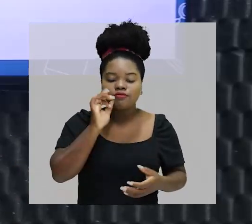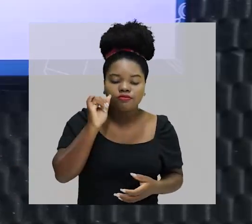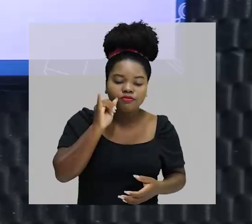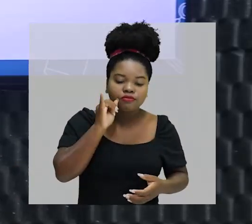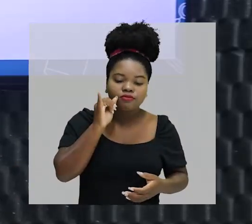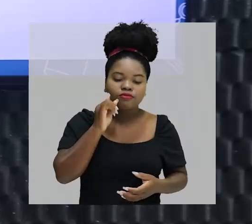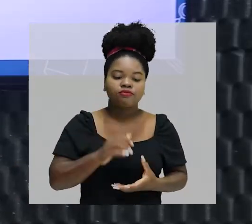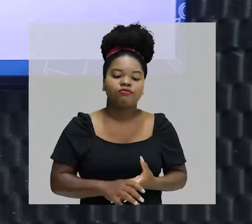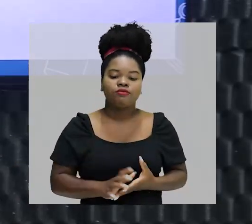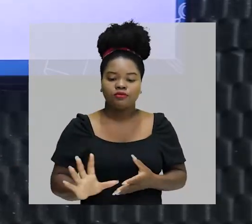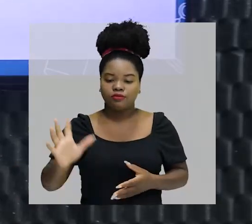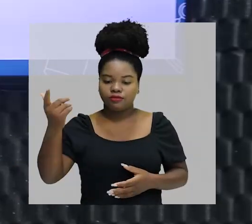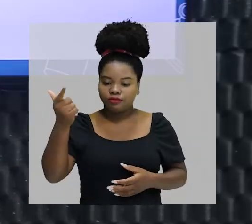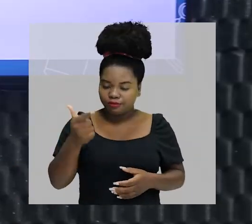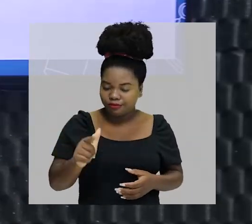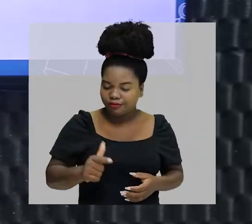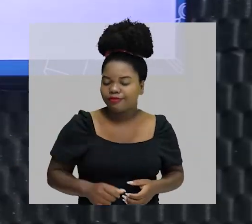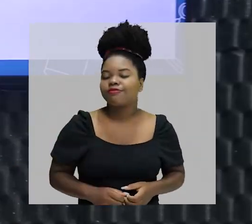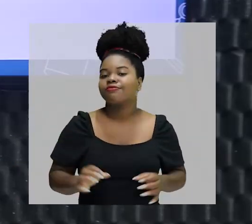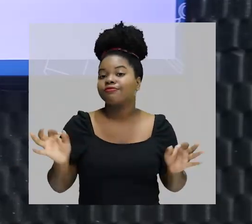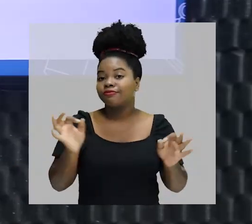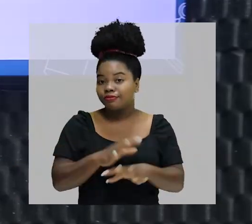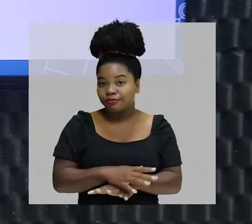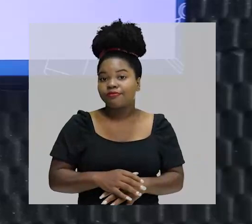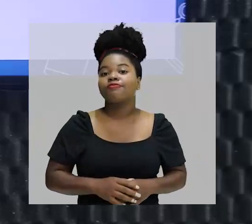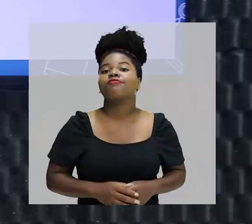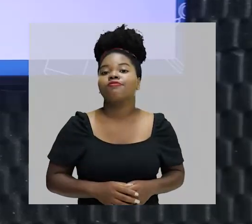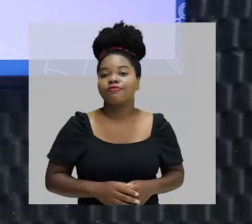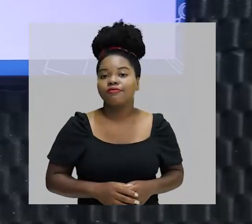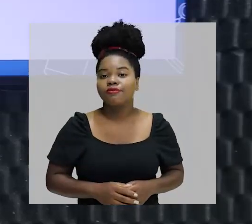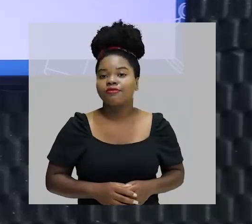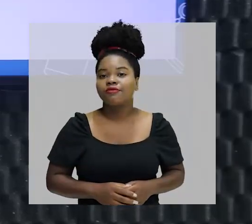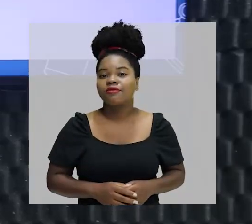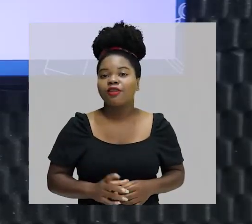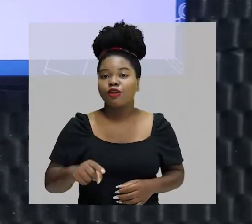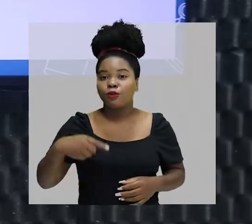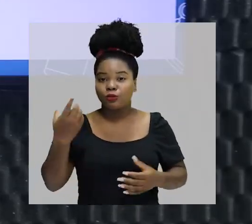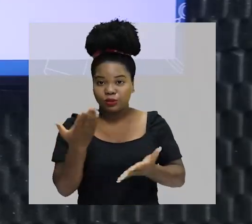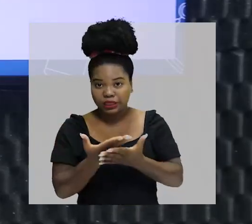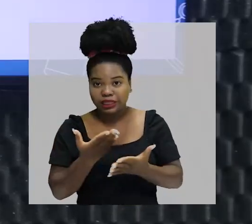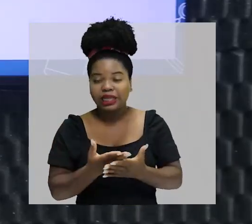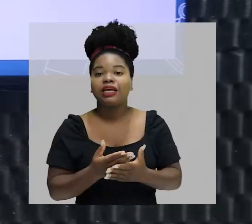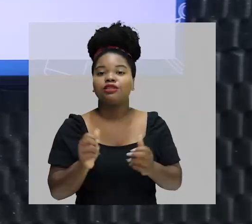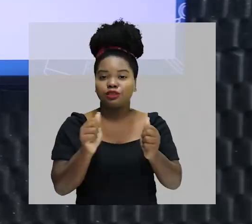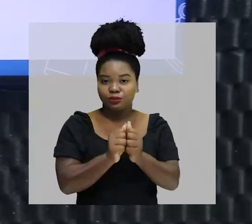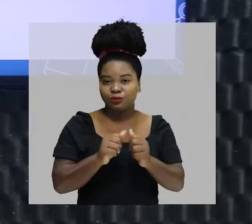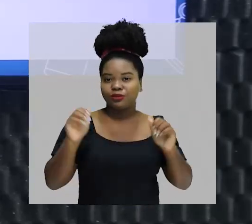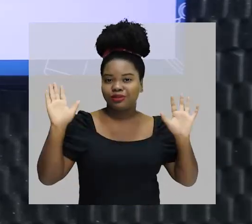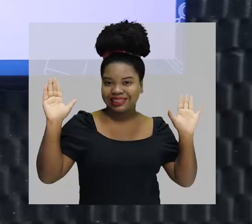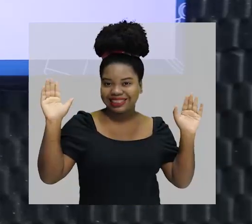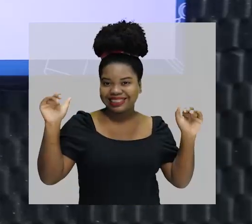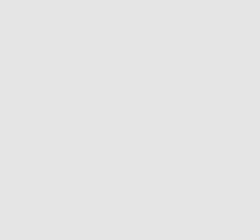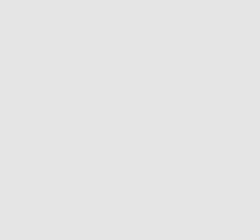exemplo demonstrando uma ação em andamento. Pessoal, nós ficamos por aqui. Até a próxima e bye, bye.